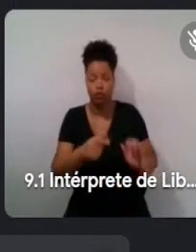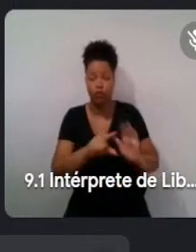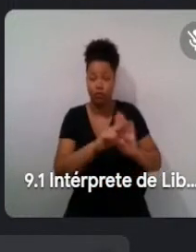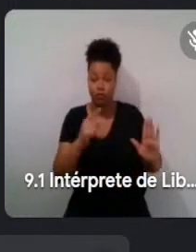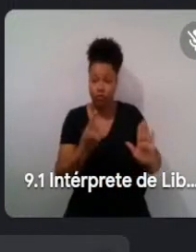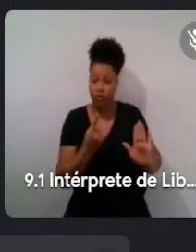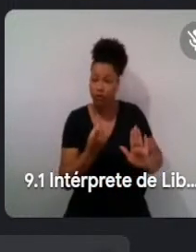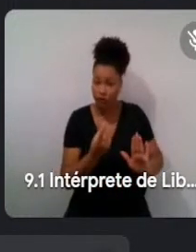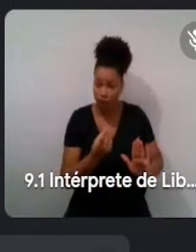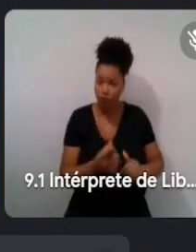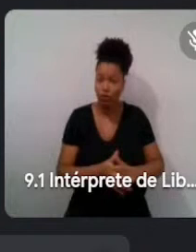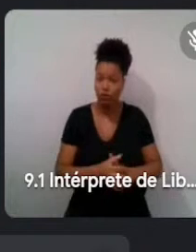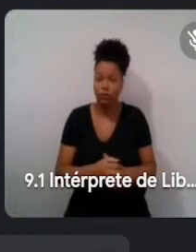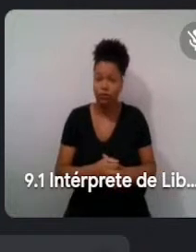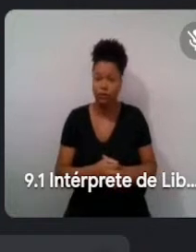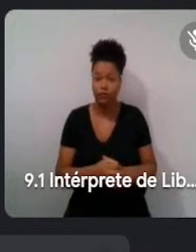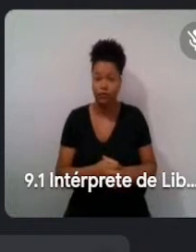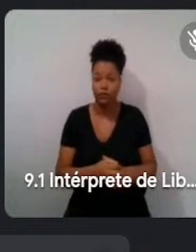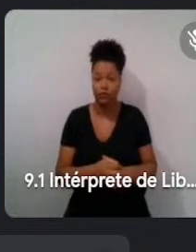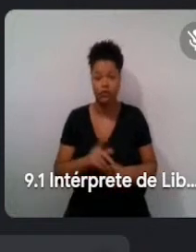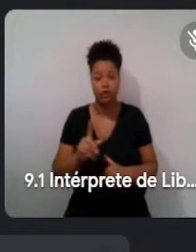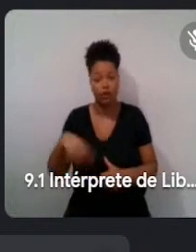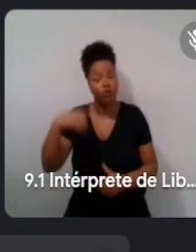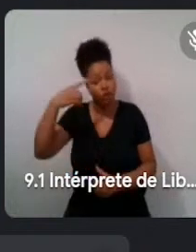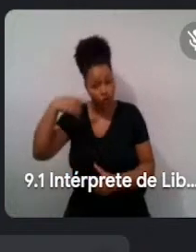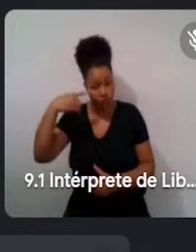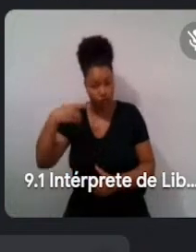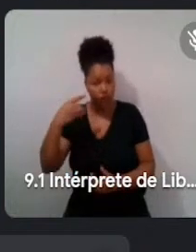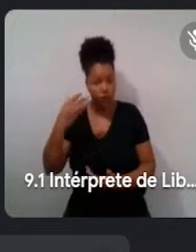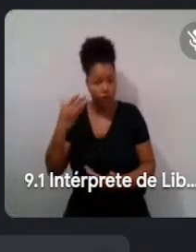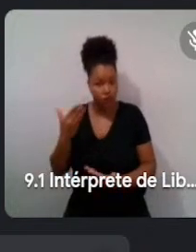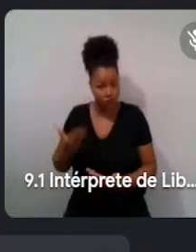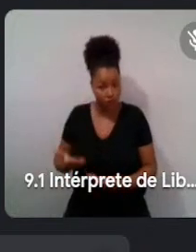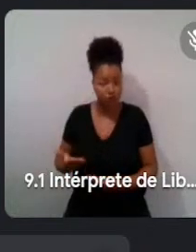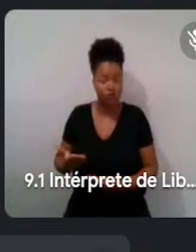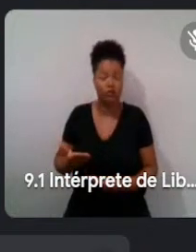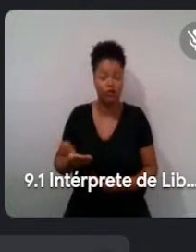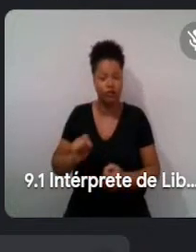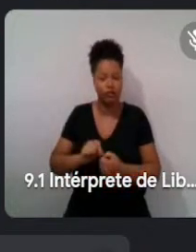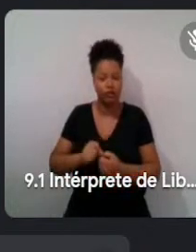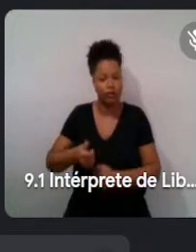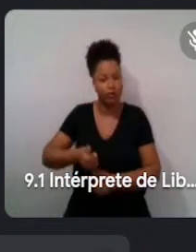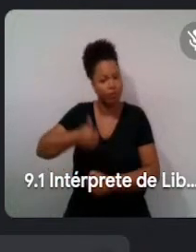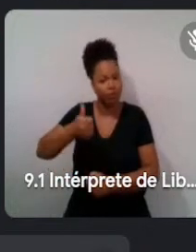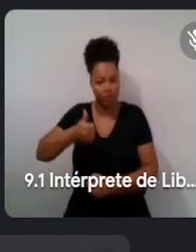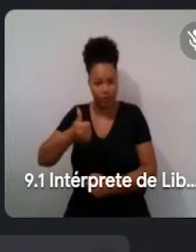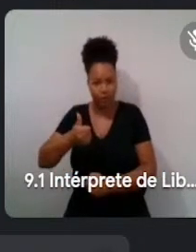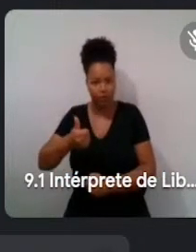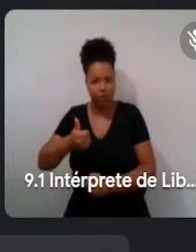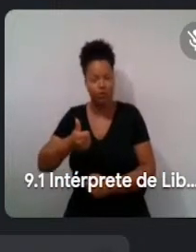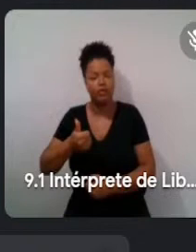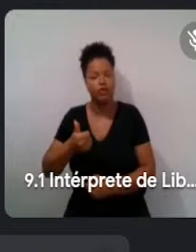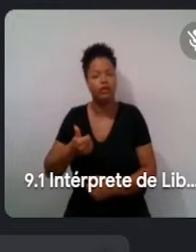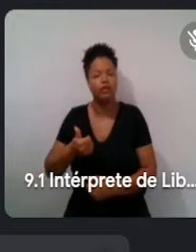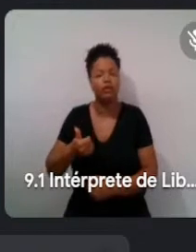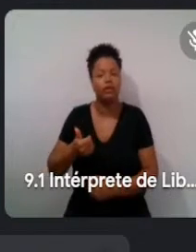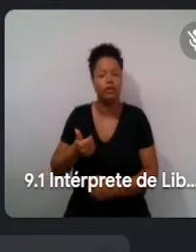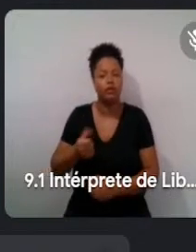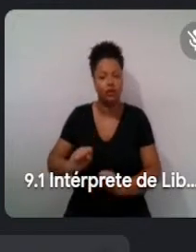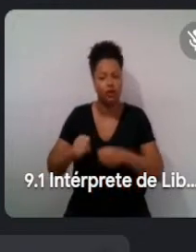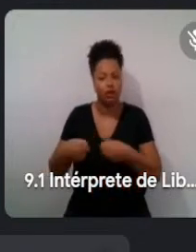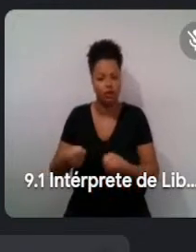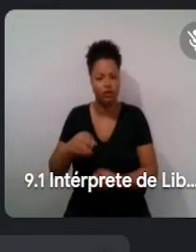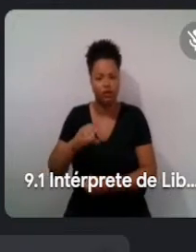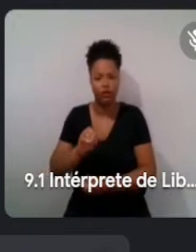então o nobre advogado, que aqui fez a primeira sustentação oral, a primeira ou a segunda, não